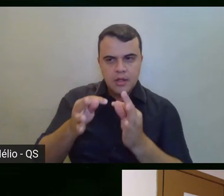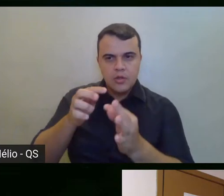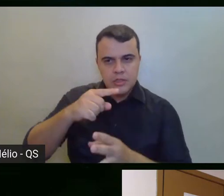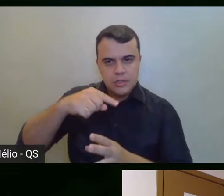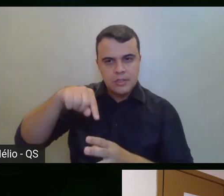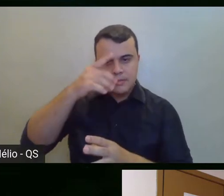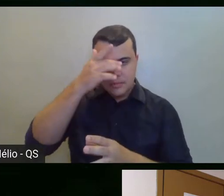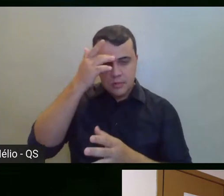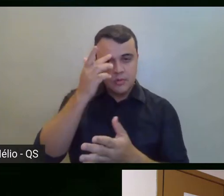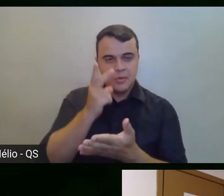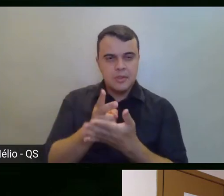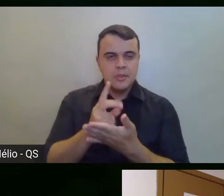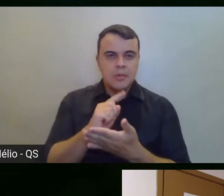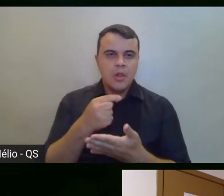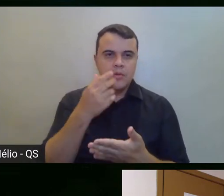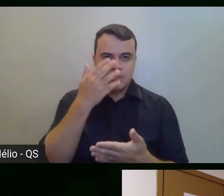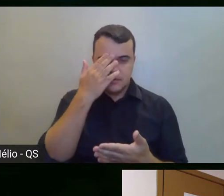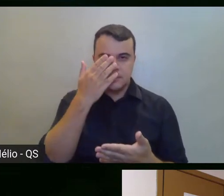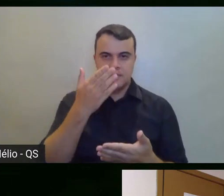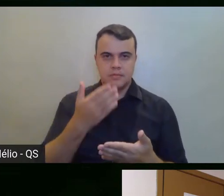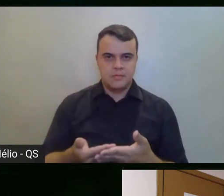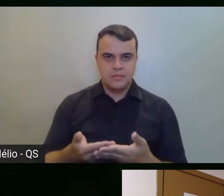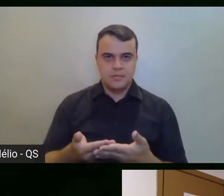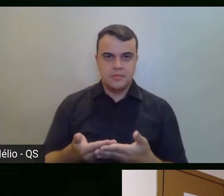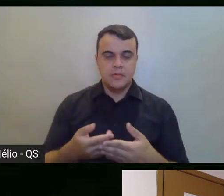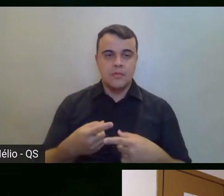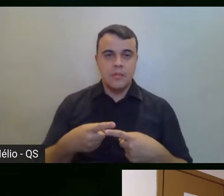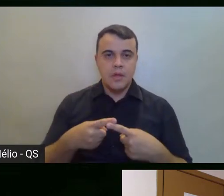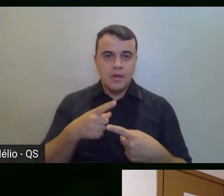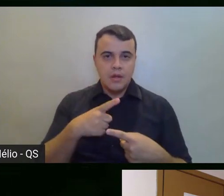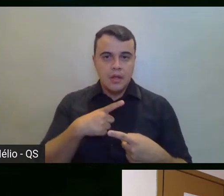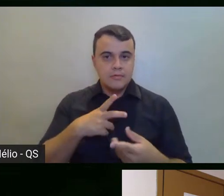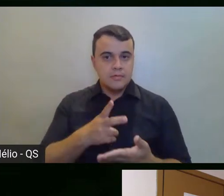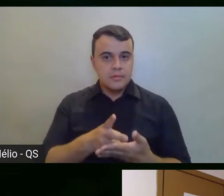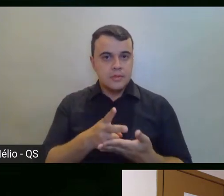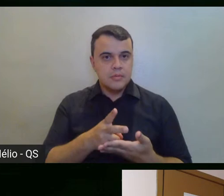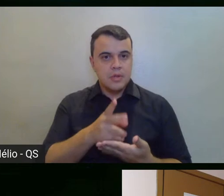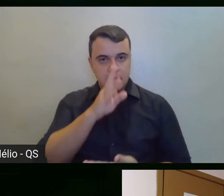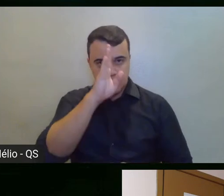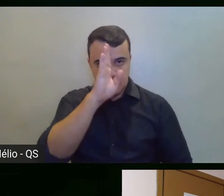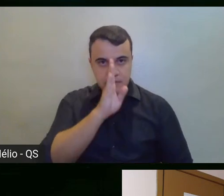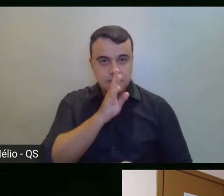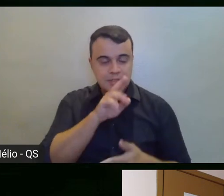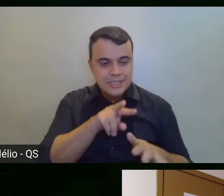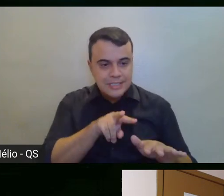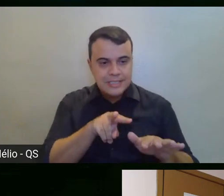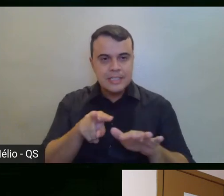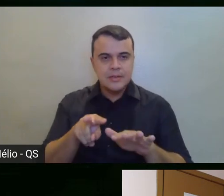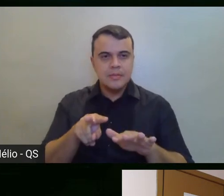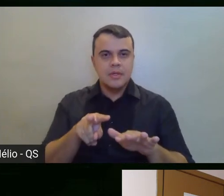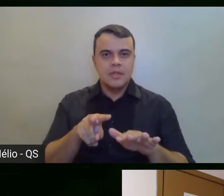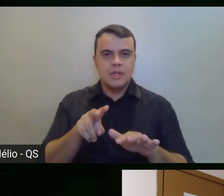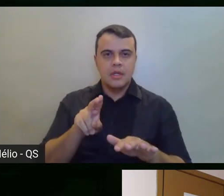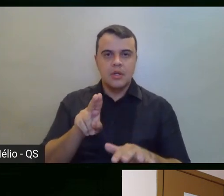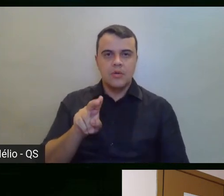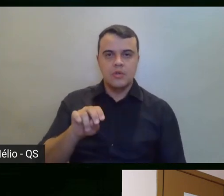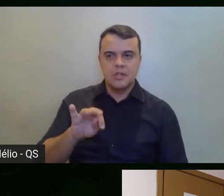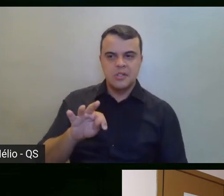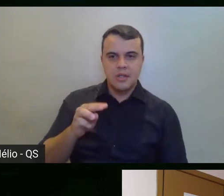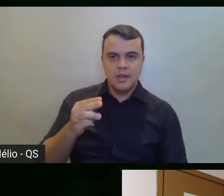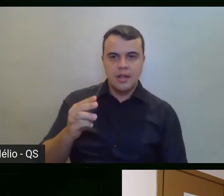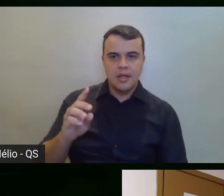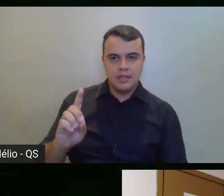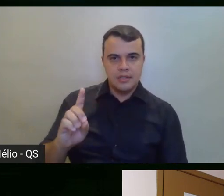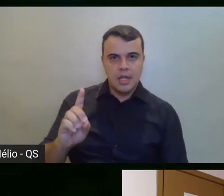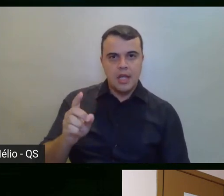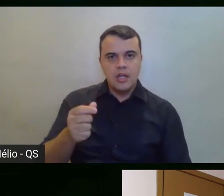isso nós acreditamos então é você tem sempre conteúdo gratuito essa semana vai ser de Unity 3D você vai aprender a fazer um